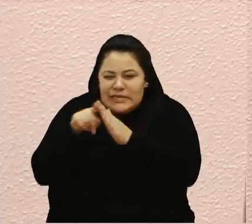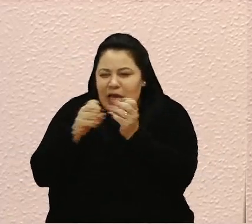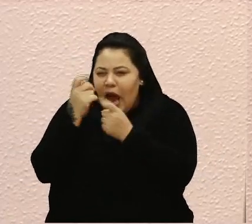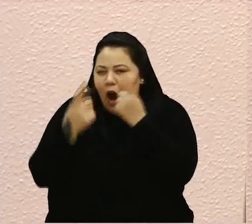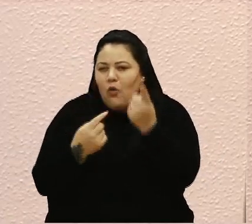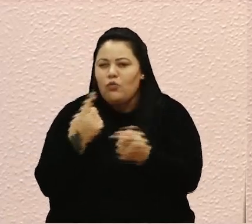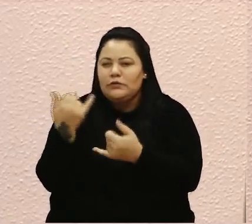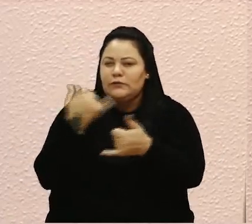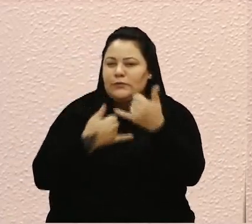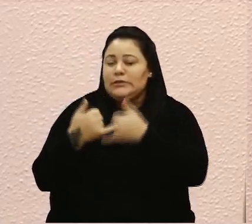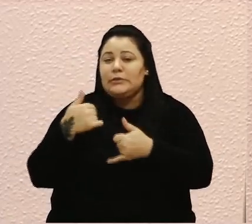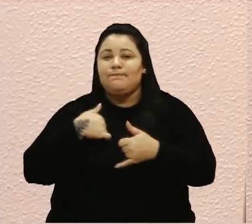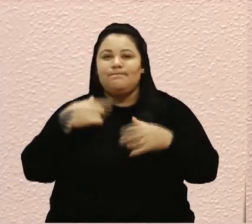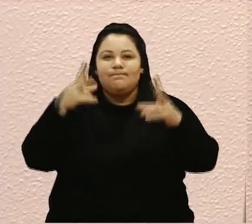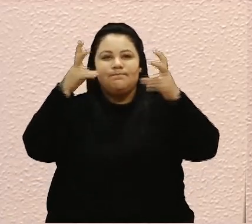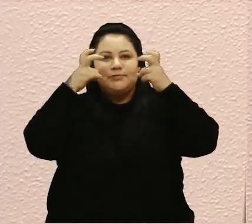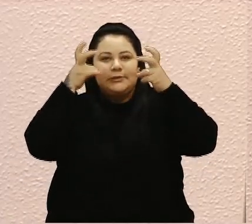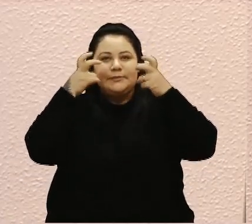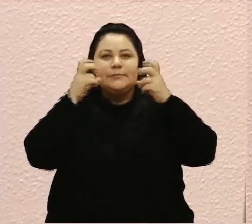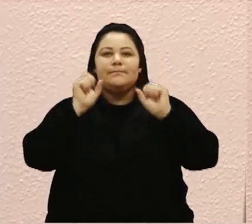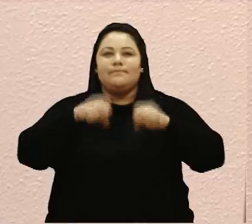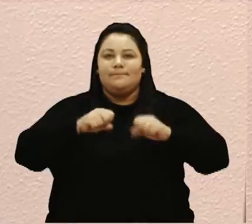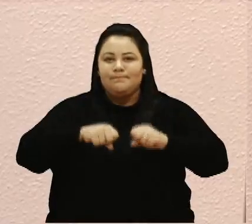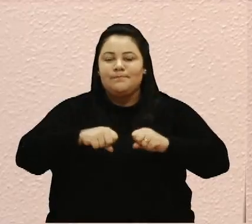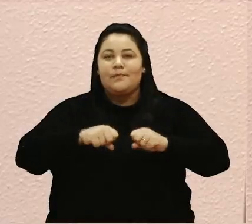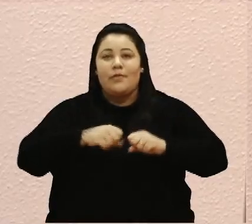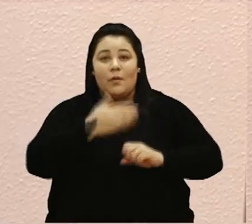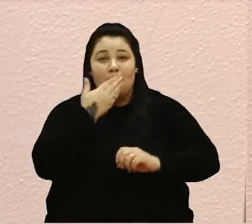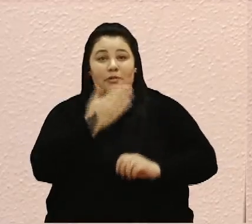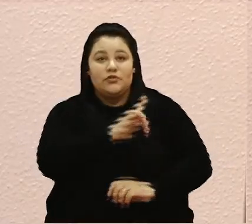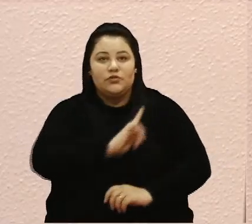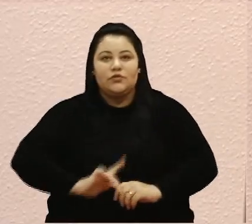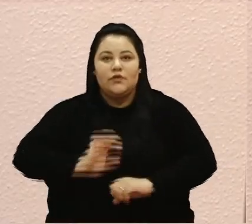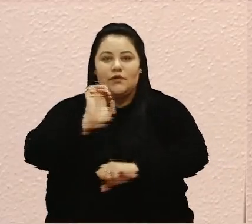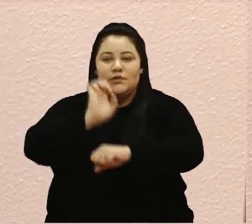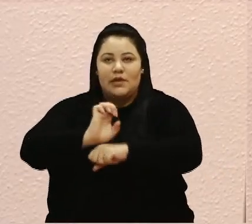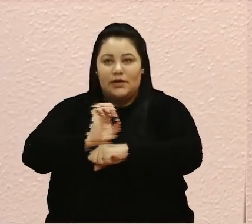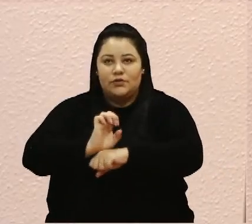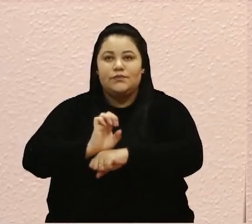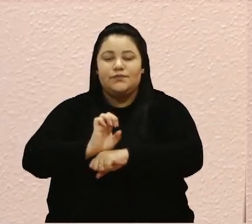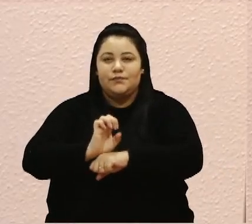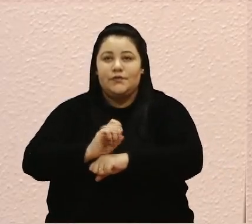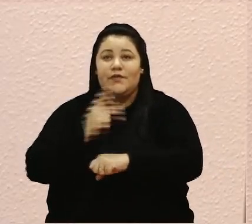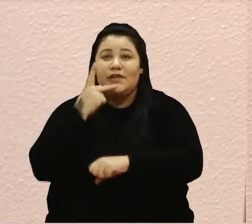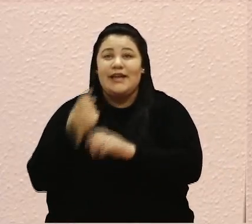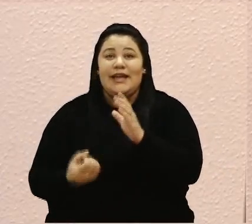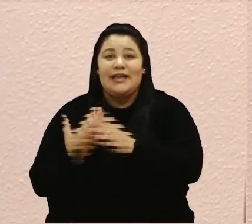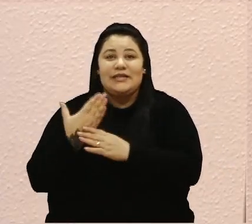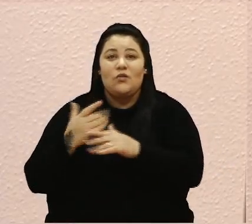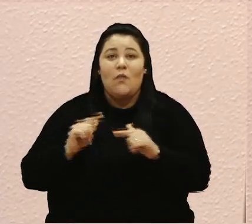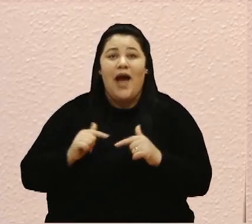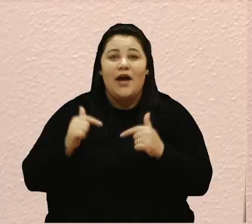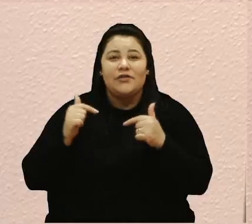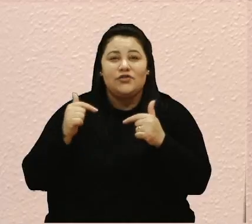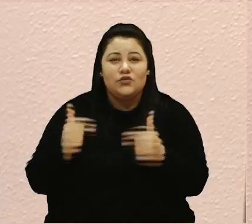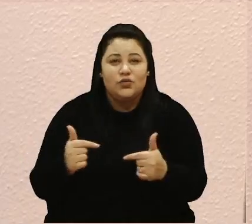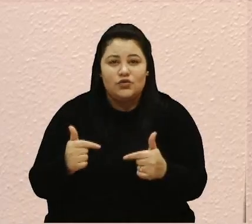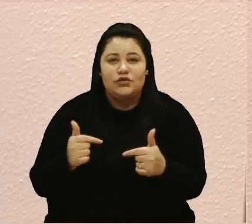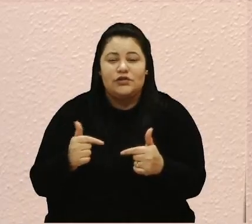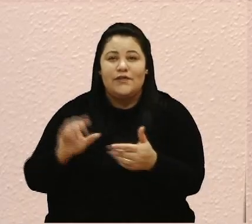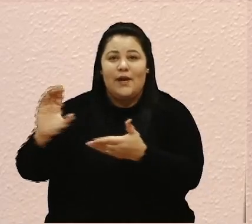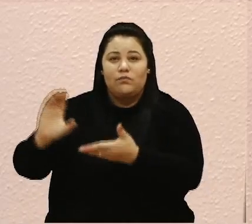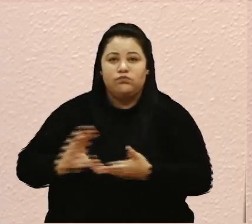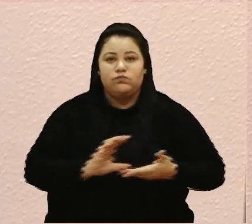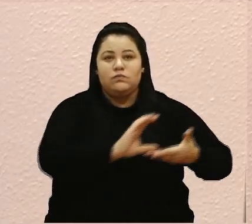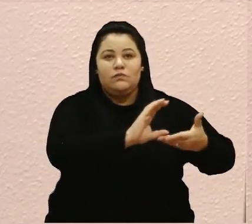e percebi que foi uma solicitação do governo do estado a partir da criação de uma medida onde vai repassar verba